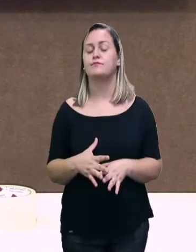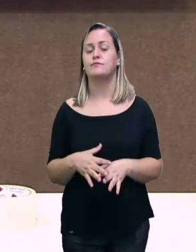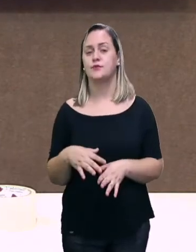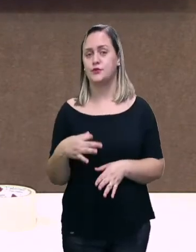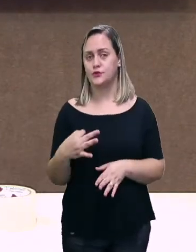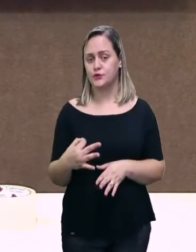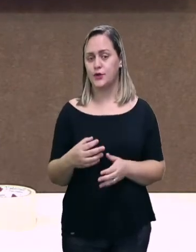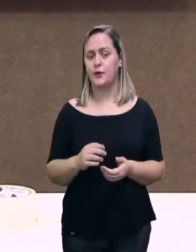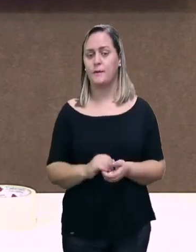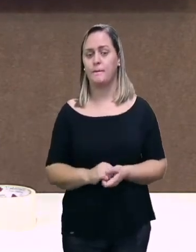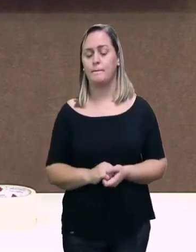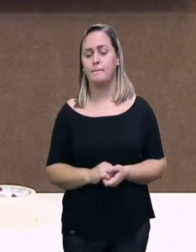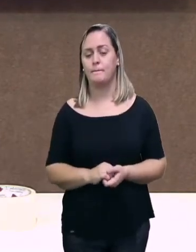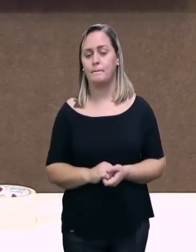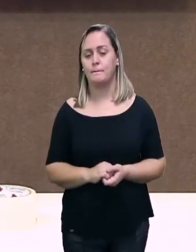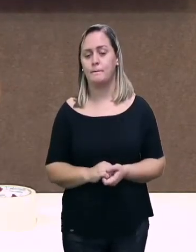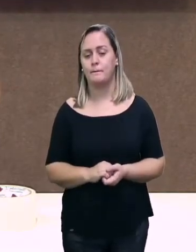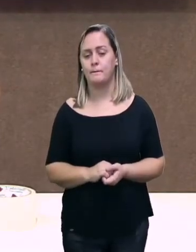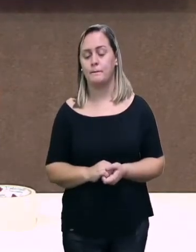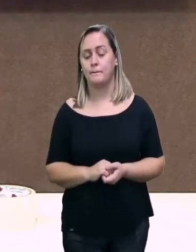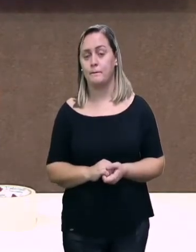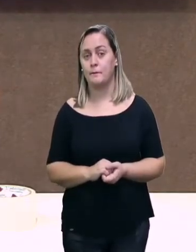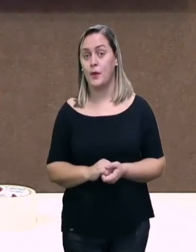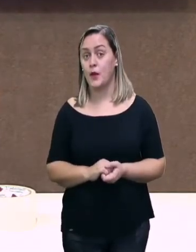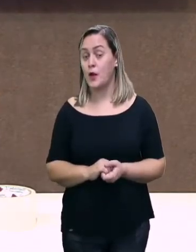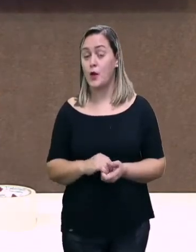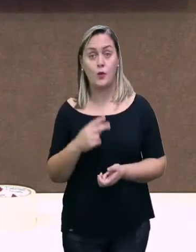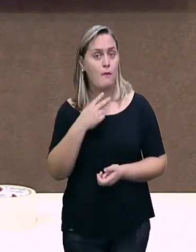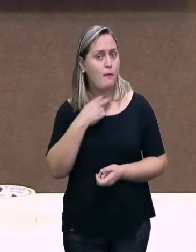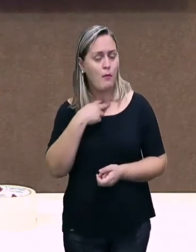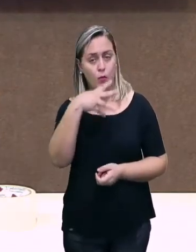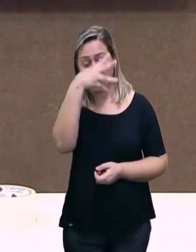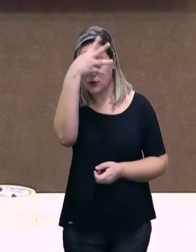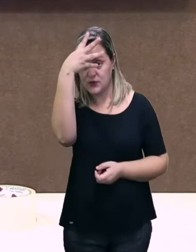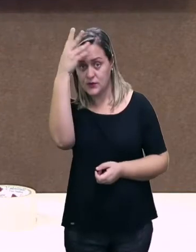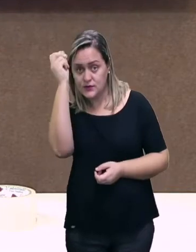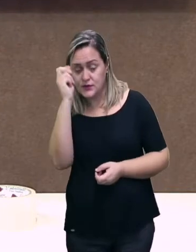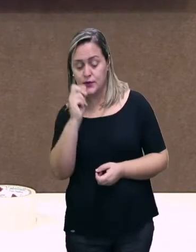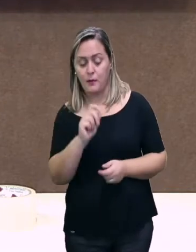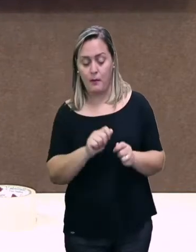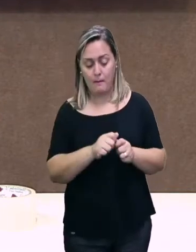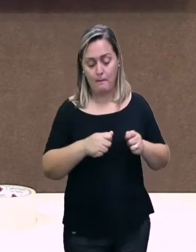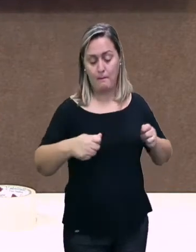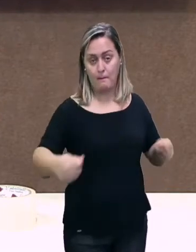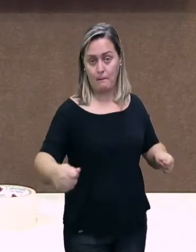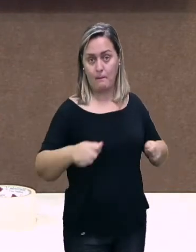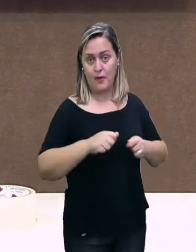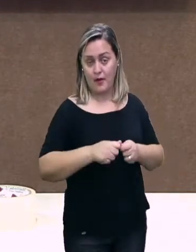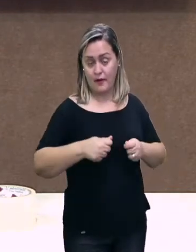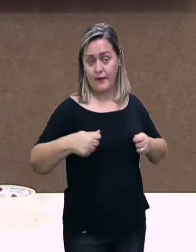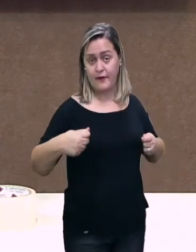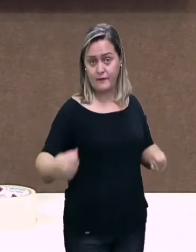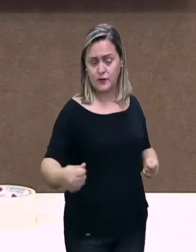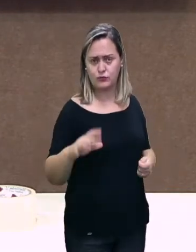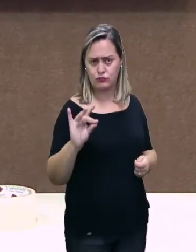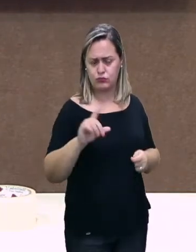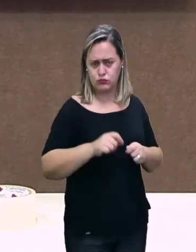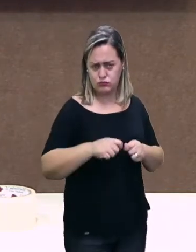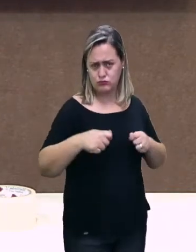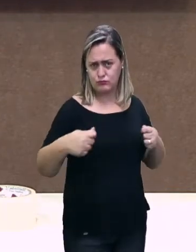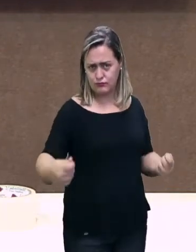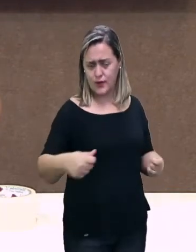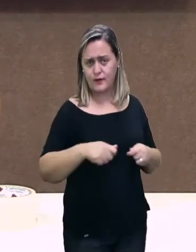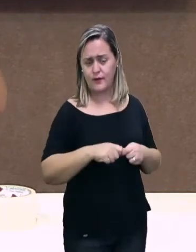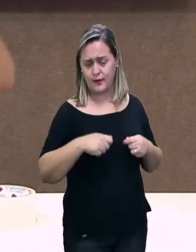Mas não se esqueçam de passar a fita adesiva dos dois lados, tá bom? Esse aqui eu não